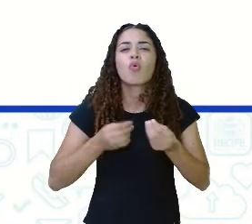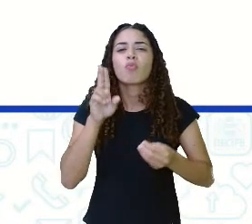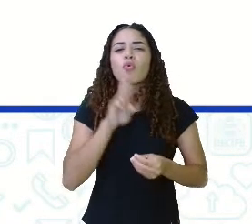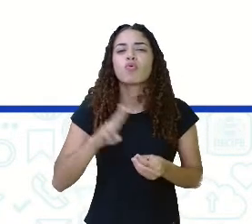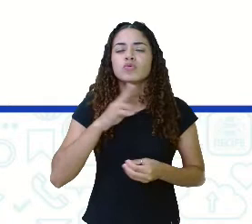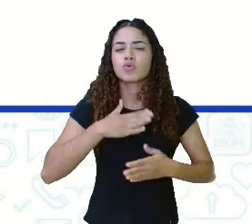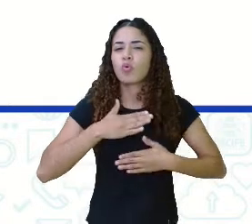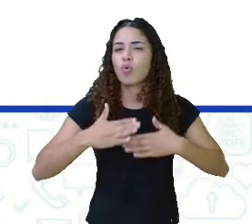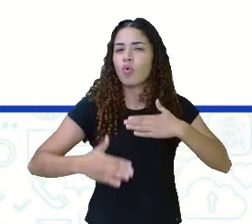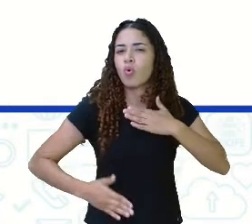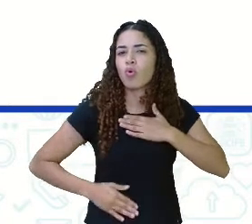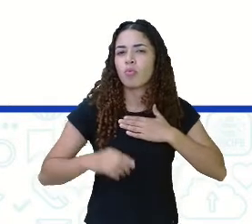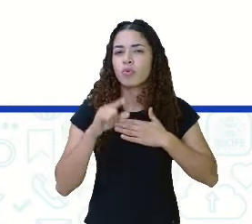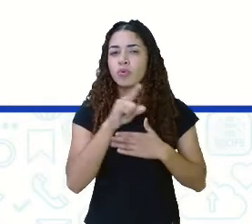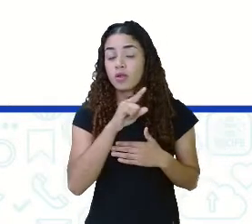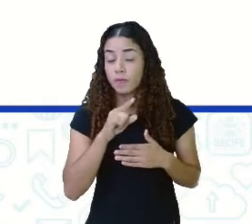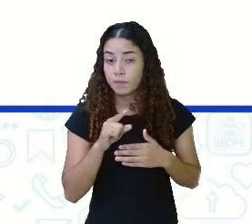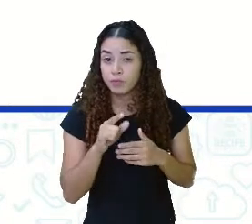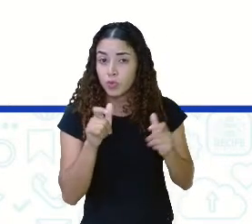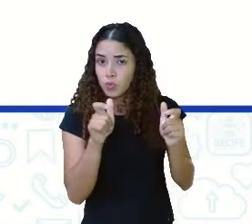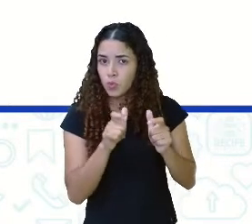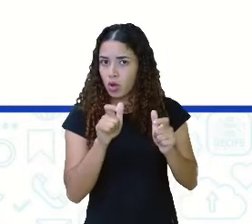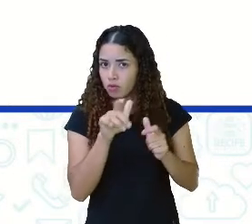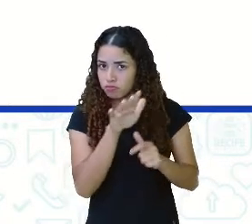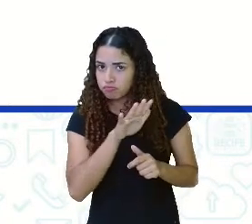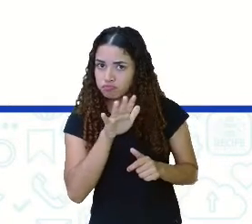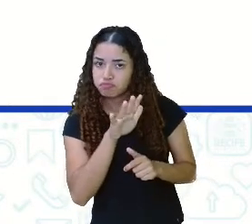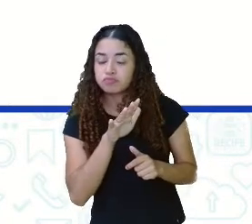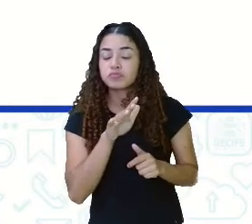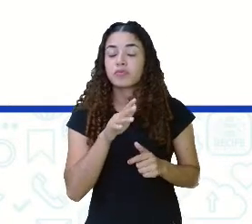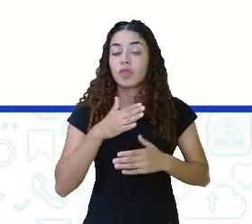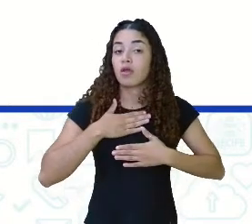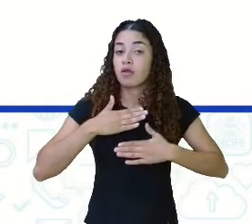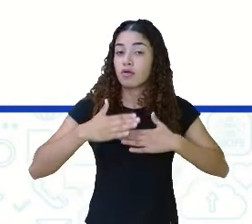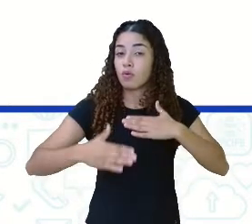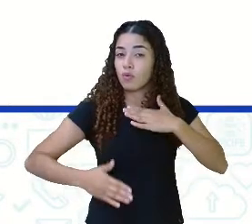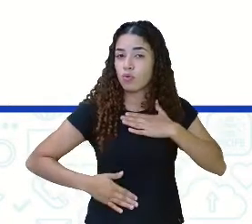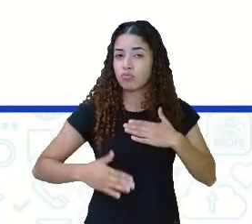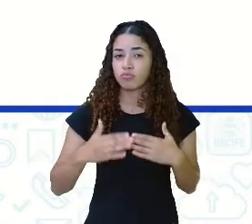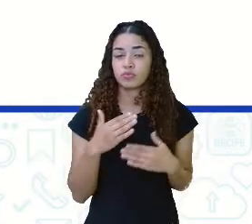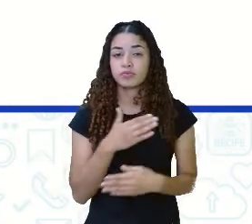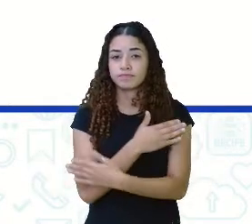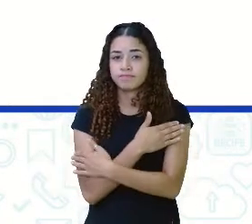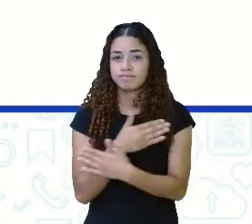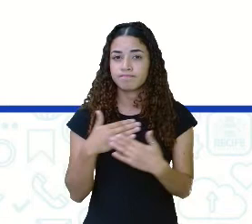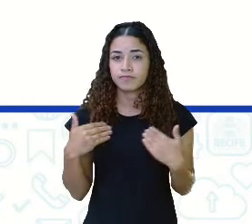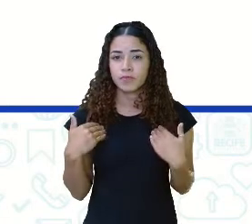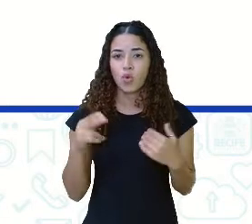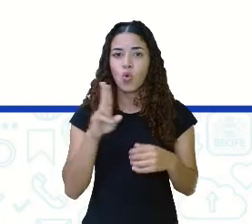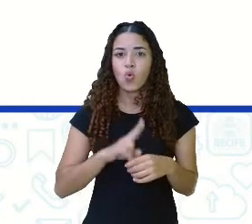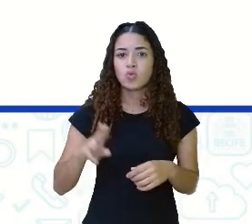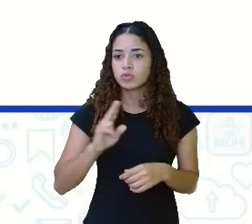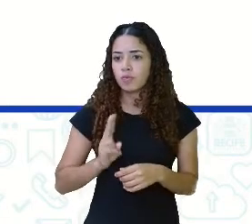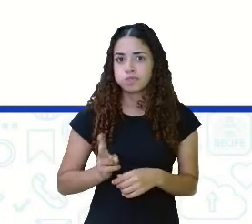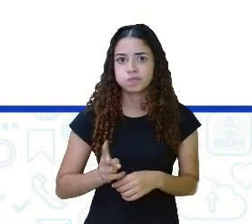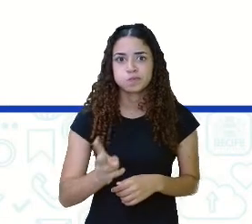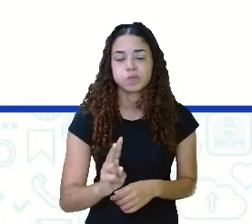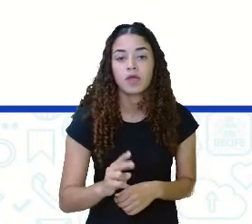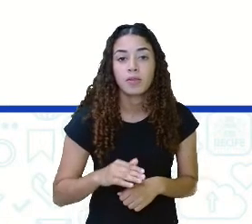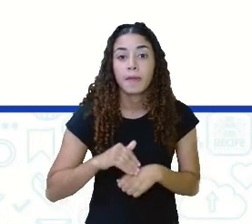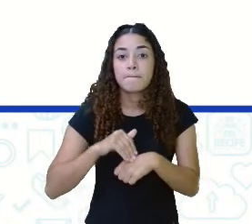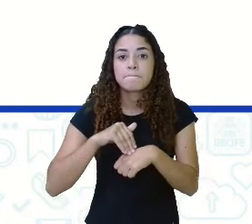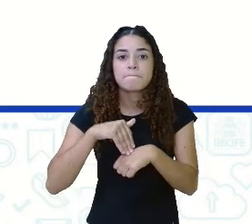savana africana, né? E aí a gente lê aqui, ó. Partes do corpo que são usadas com frequência tornam-se